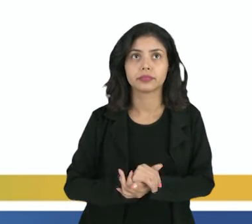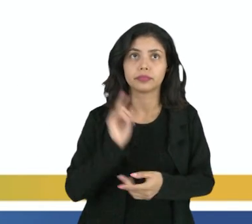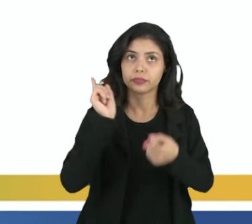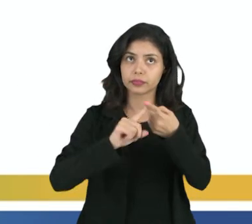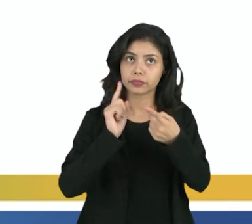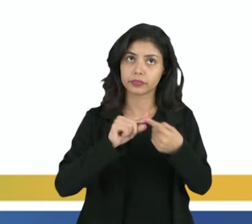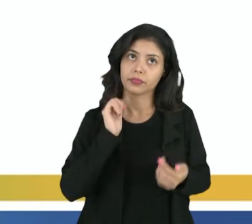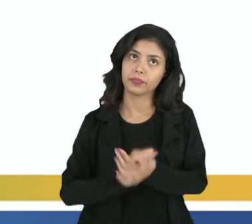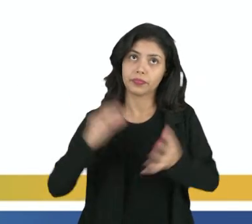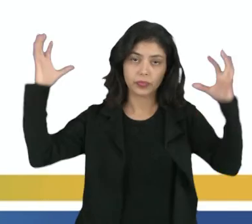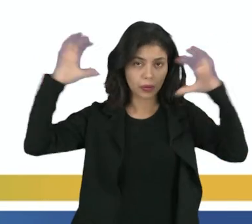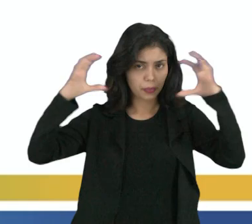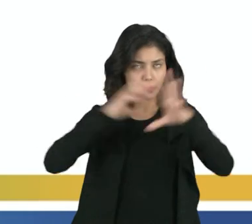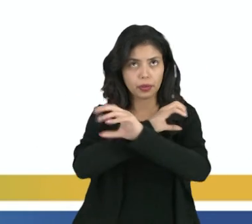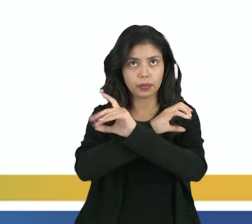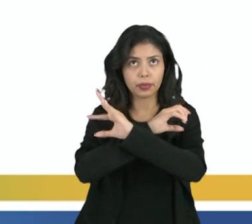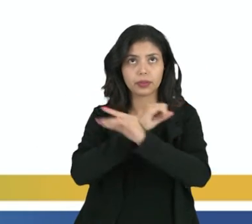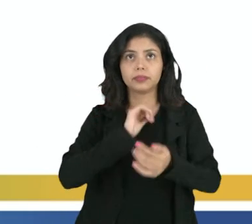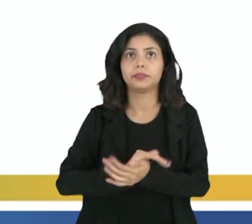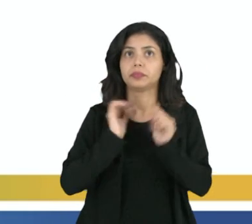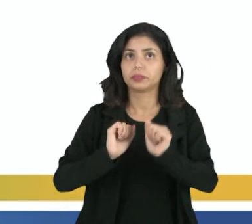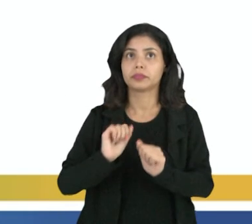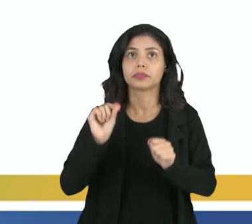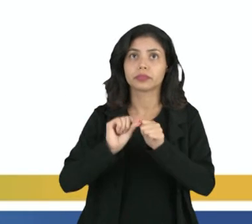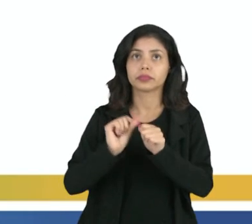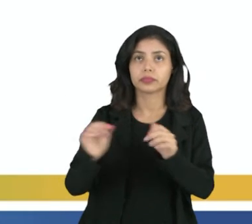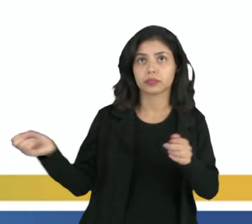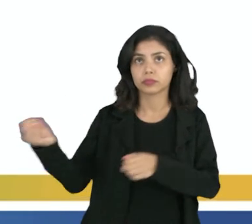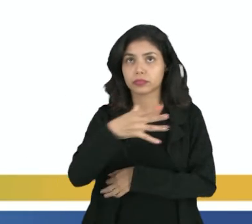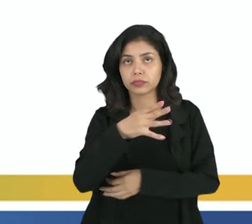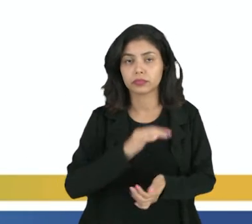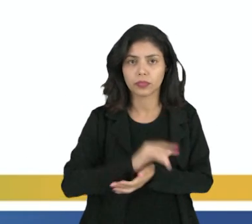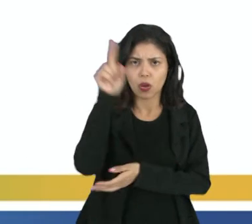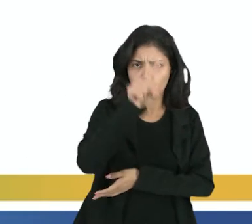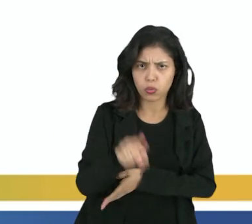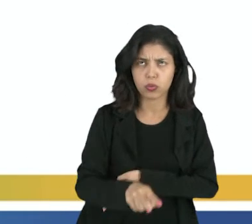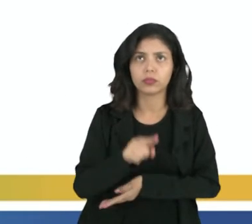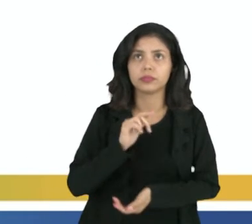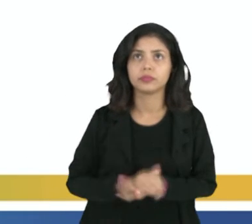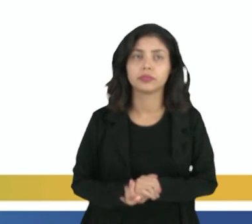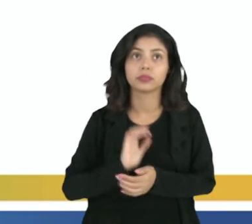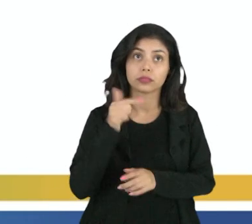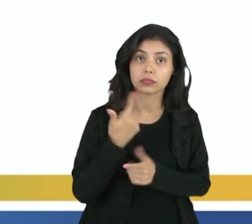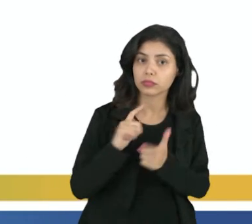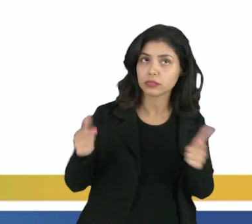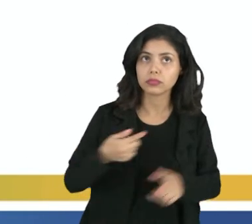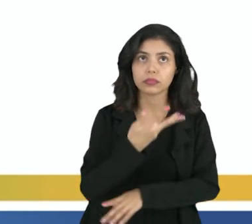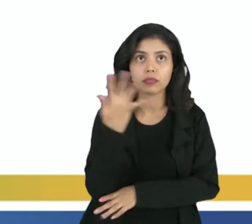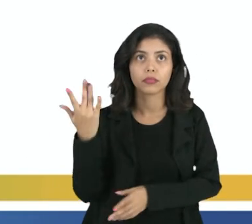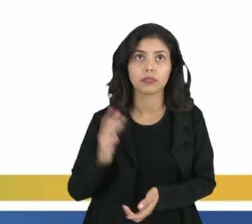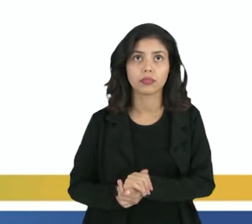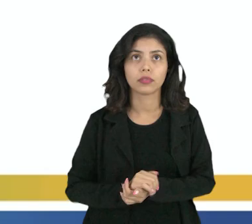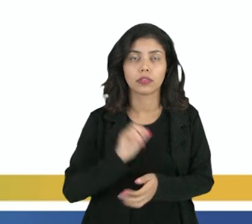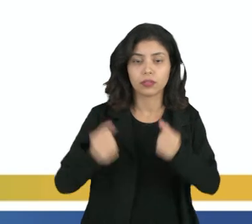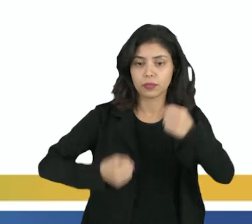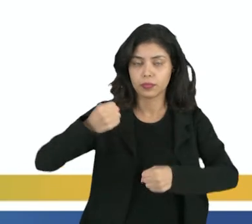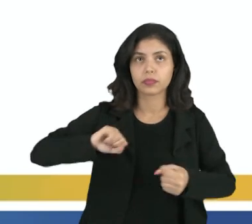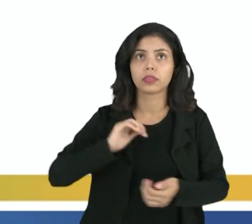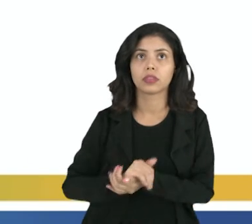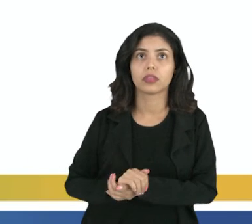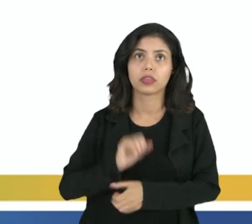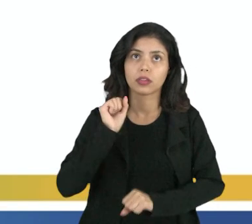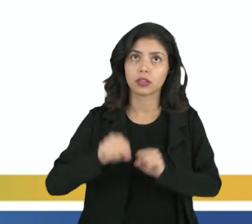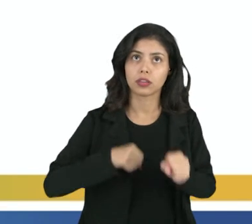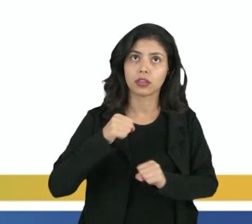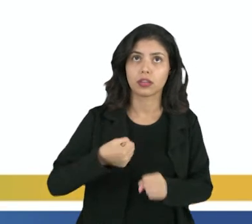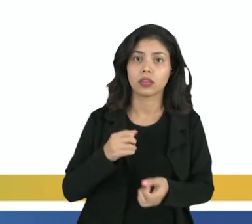questão a chuva ácida pode ser formado em ambientes com relâmpagos ou com grande quantidade de veículos